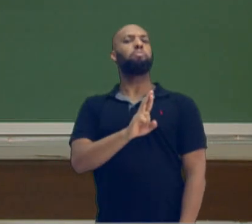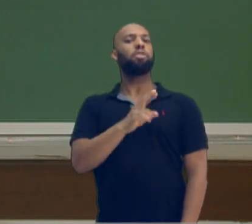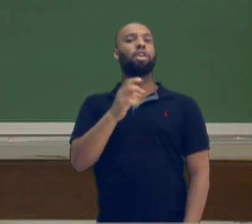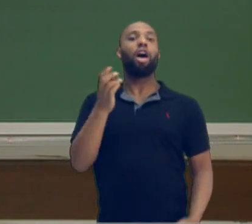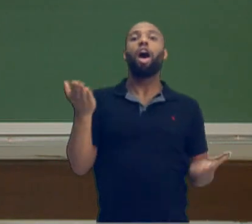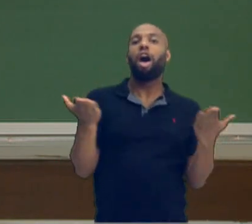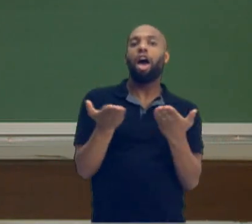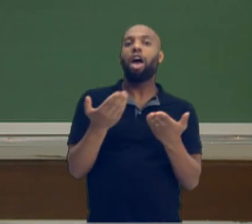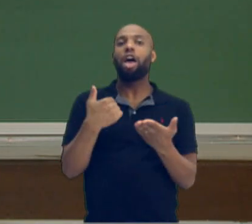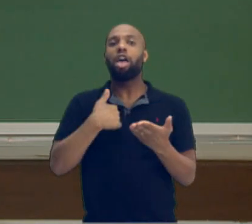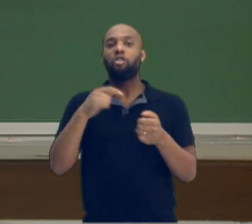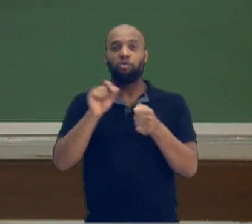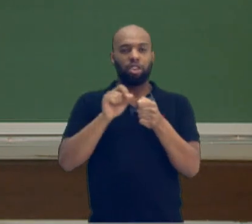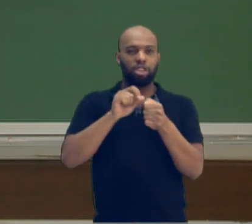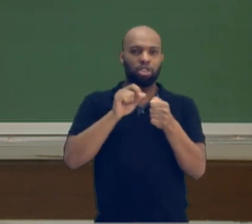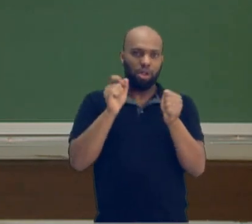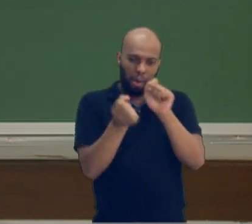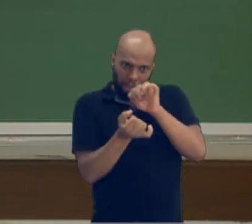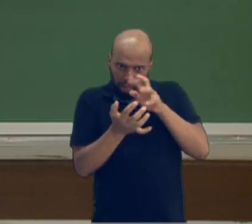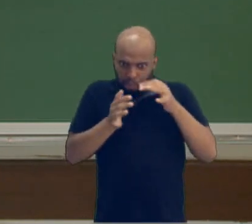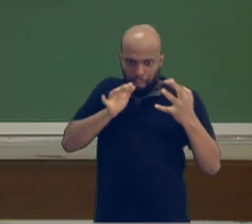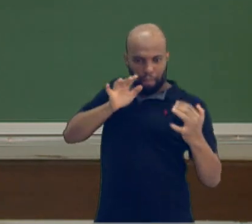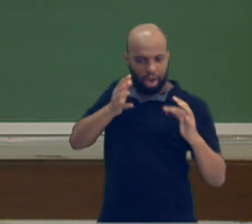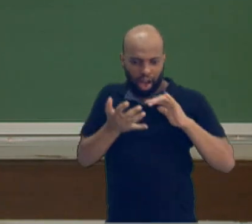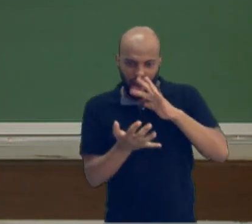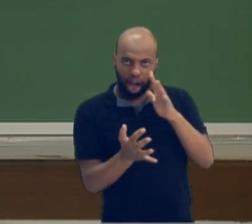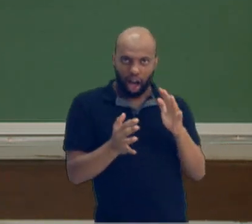isso Barbela vai fazer uma mágica.